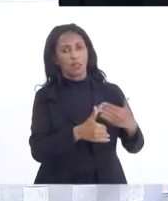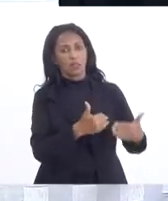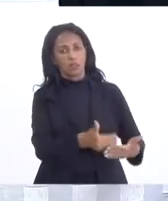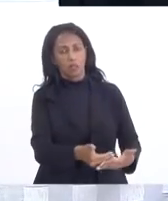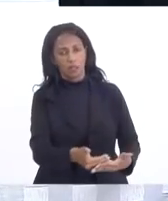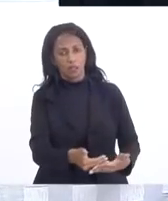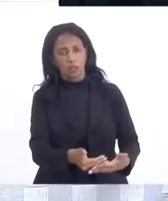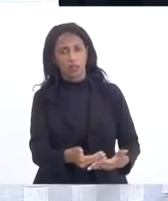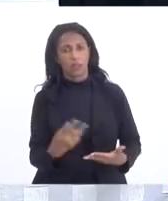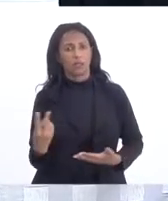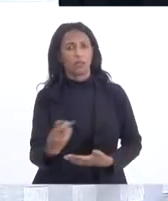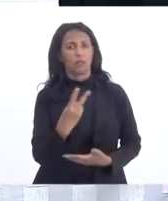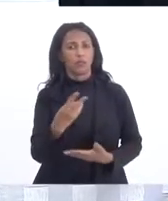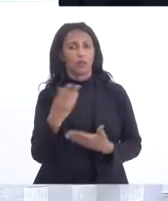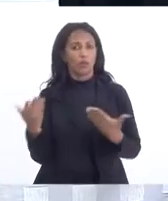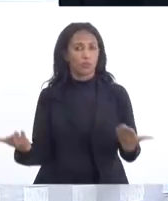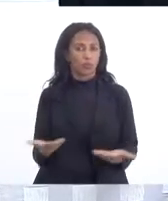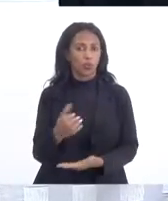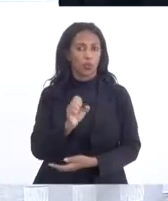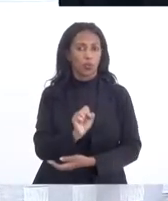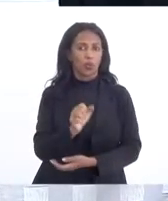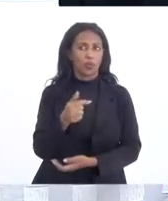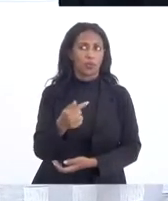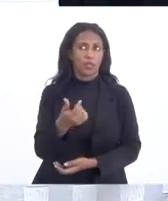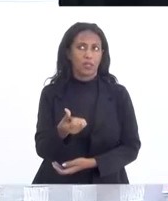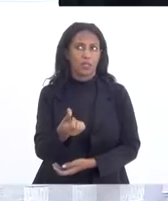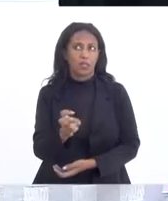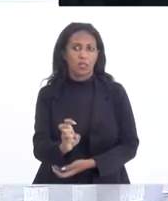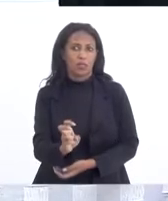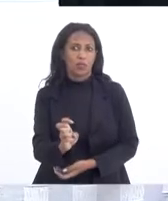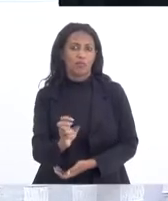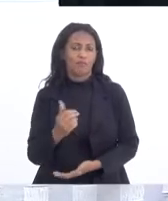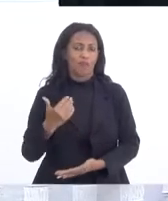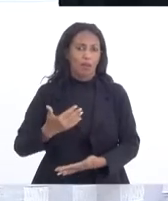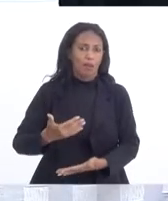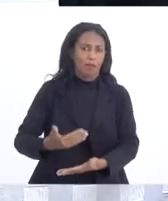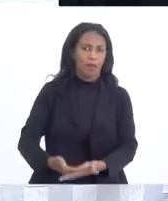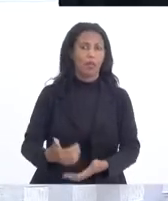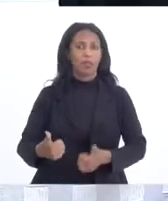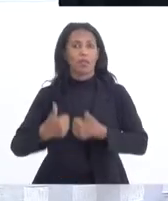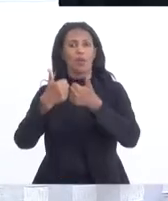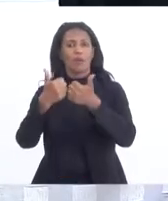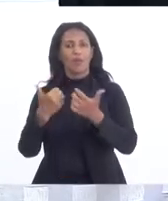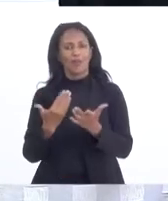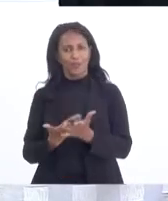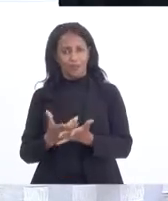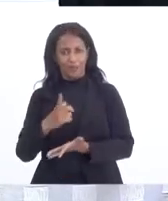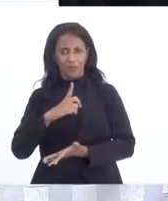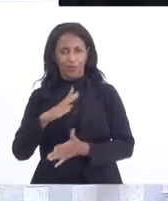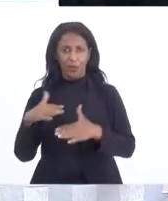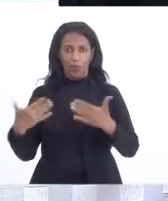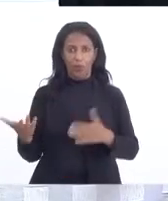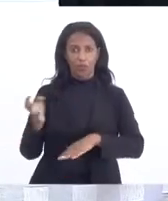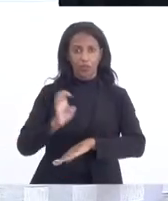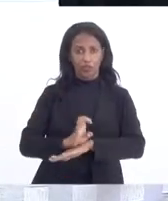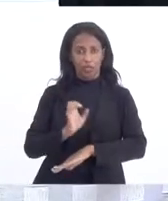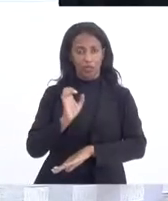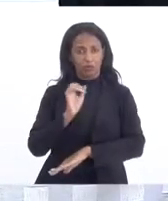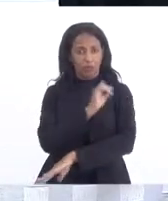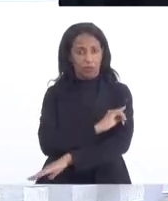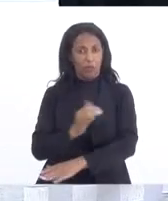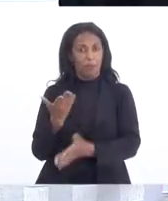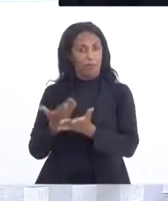trazendo para o valor presente 8, 7, 6, 5. E é o melhor estudo que existe. Quanto o Estado do Rio de Janeiro